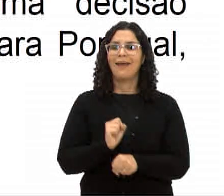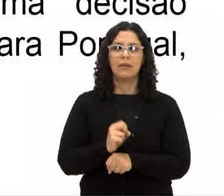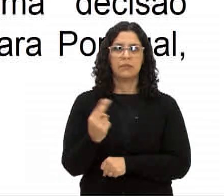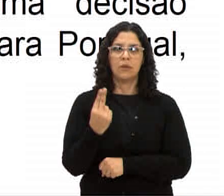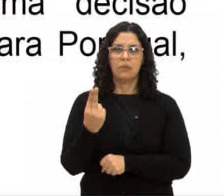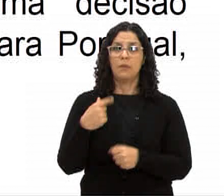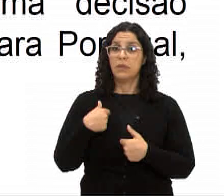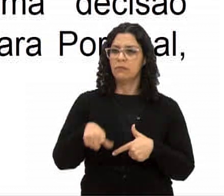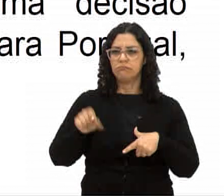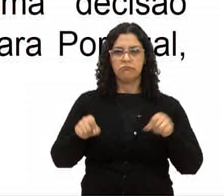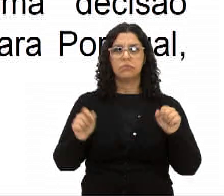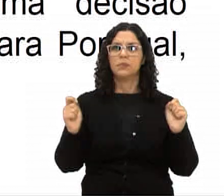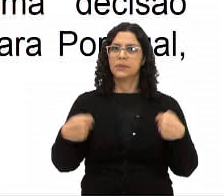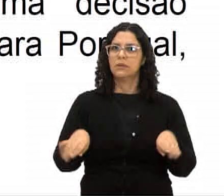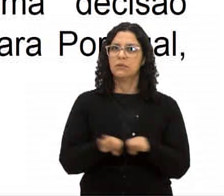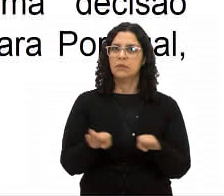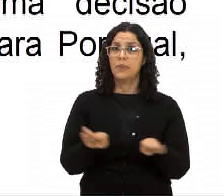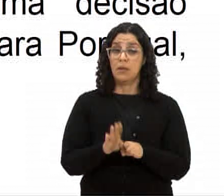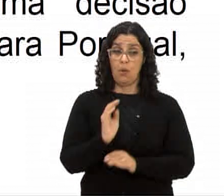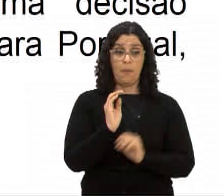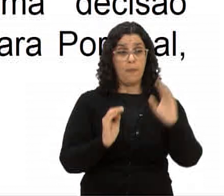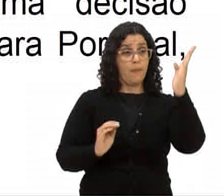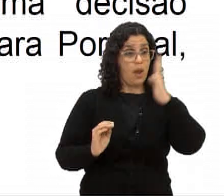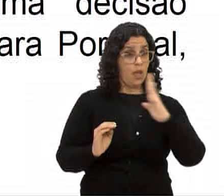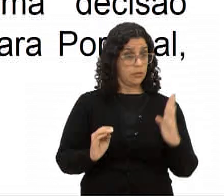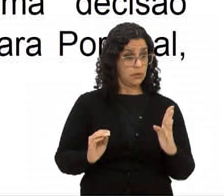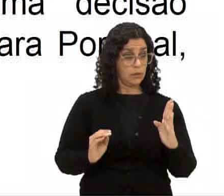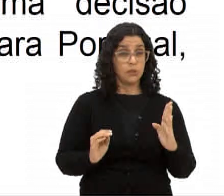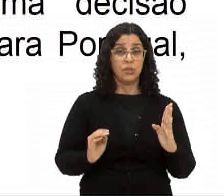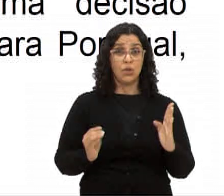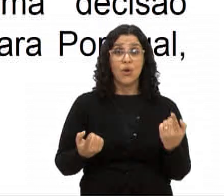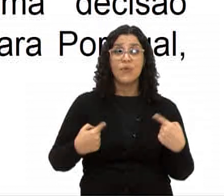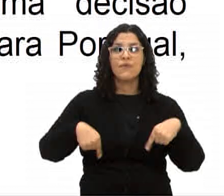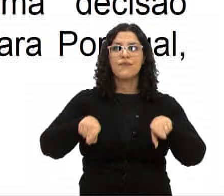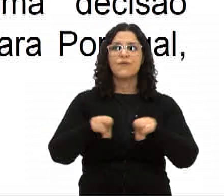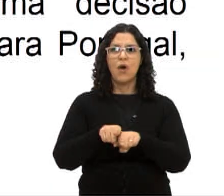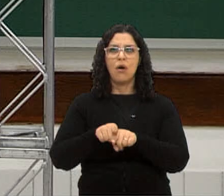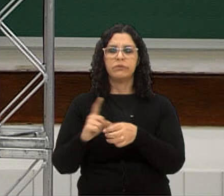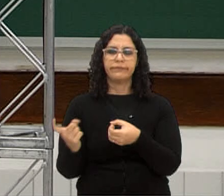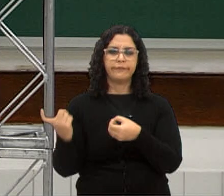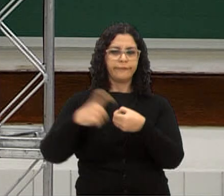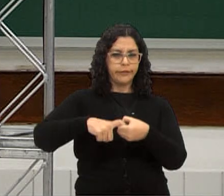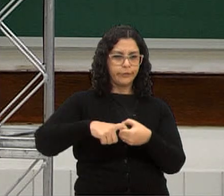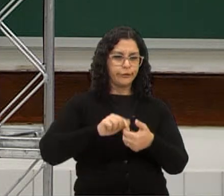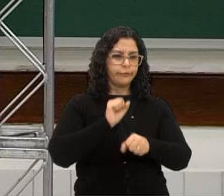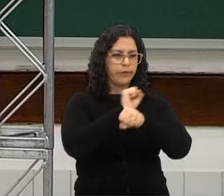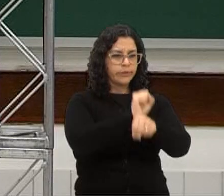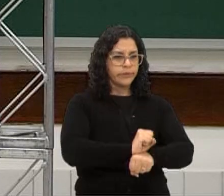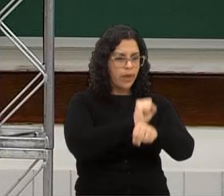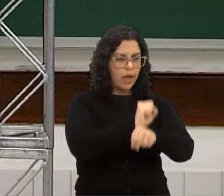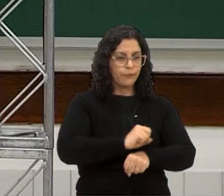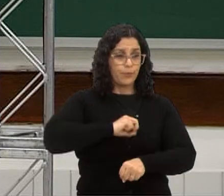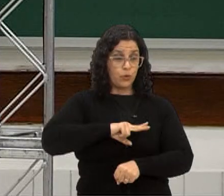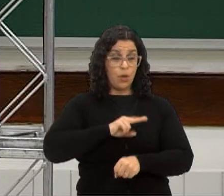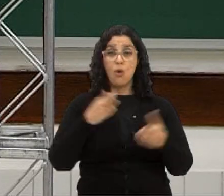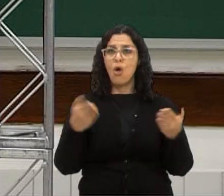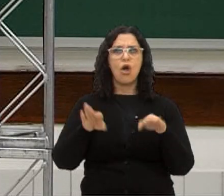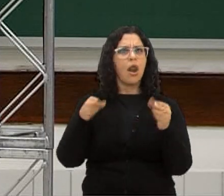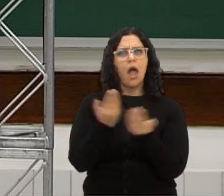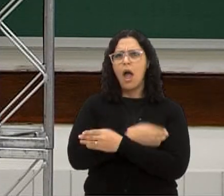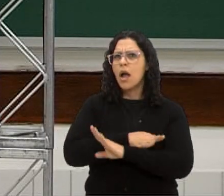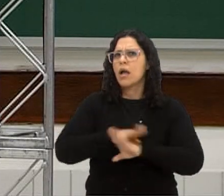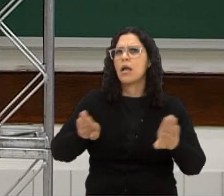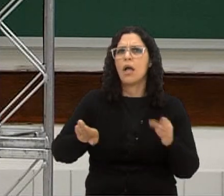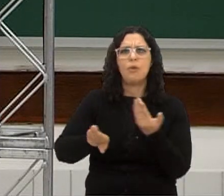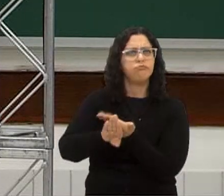uma decisão. Ou o Brasil seria novamente dominado por Portugal, ou o Brasil rompia definitivamente os